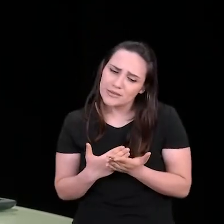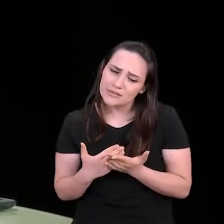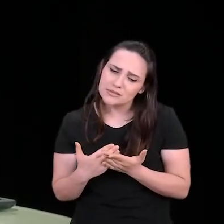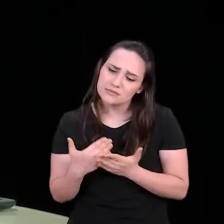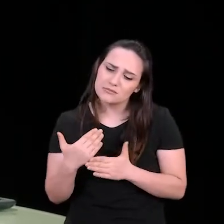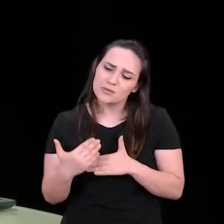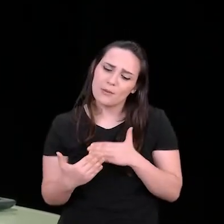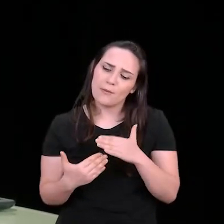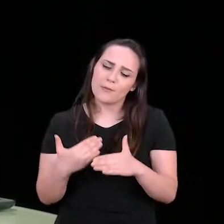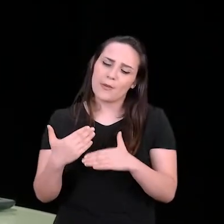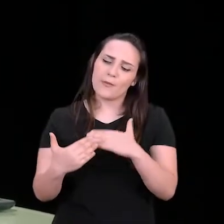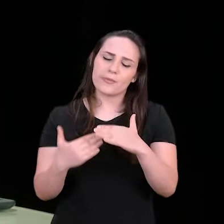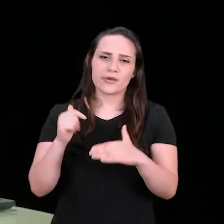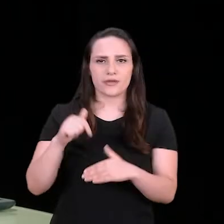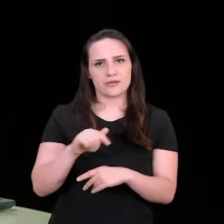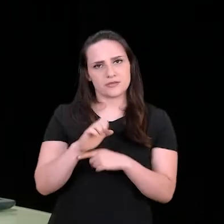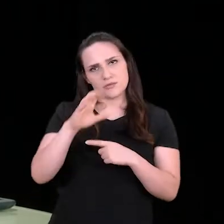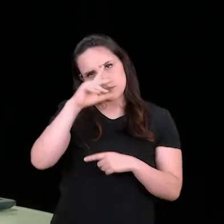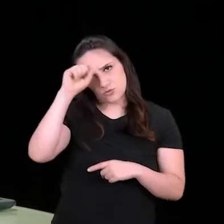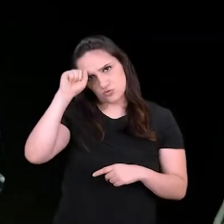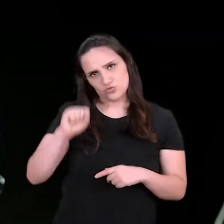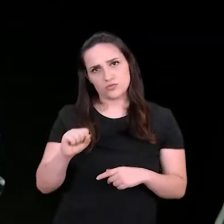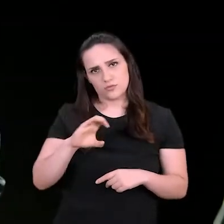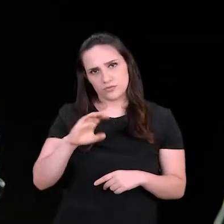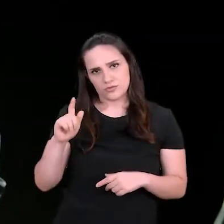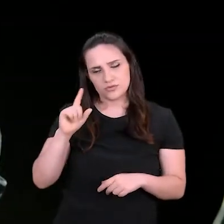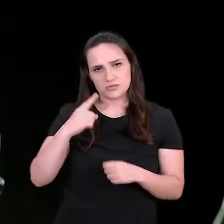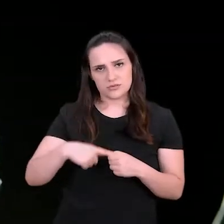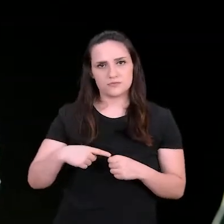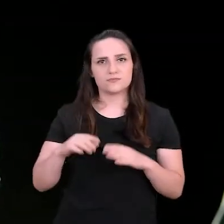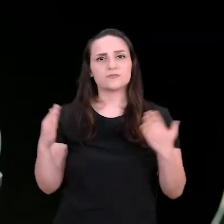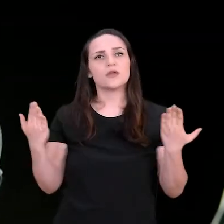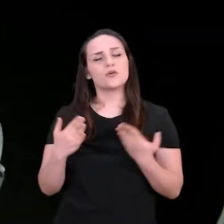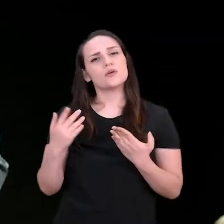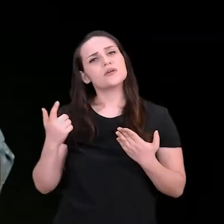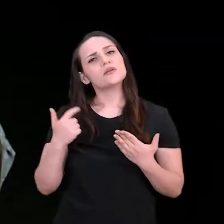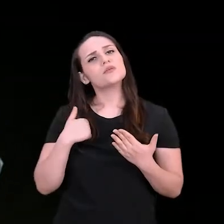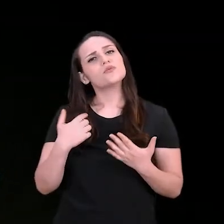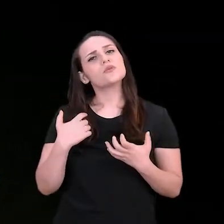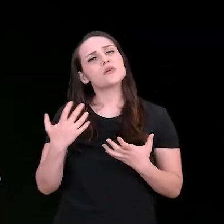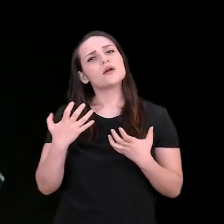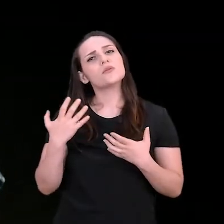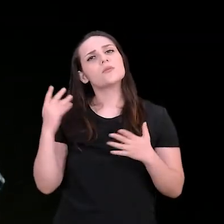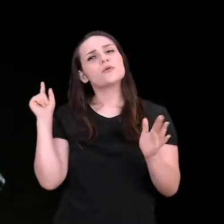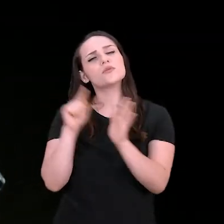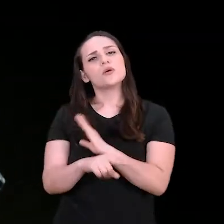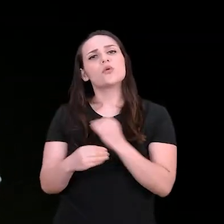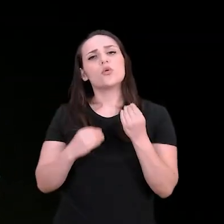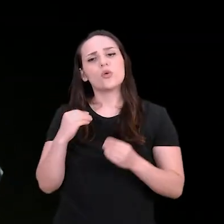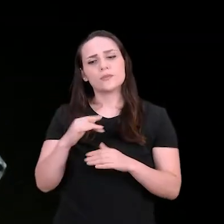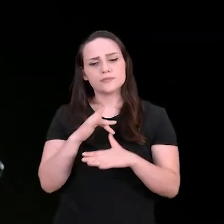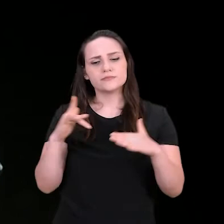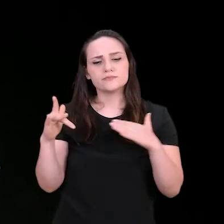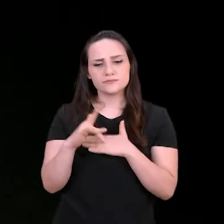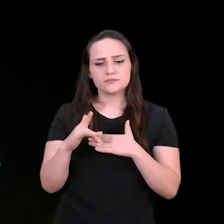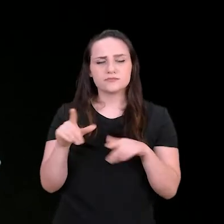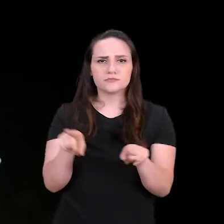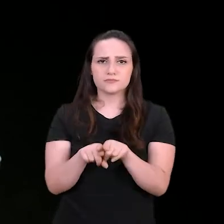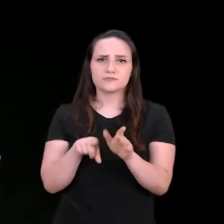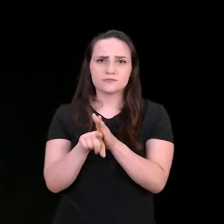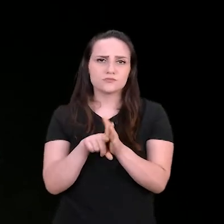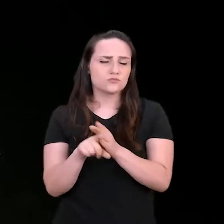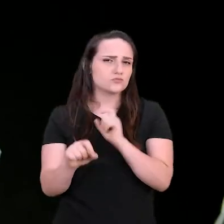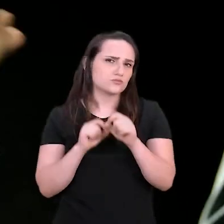pelo menos aqui em Campo Grande e Mato Grosso do Sul. Considerado tudo isso, o que a gente pode esperar desse tipo de conteúdo nas redes sociais e também no campo da